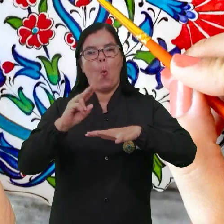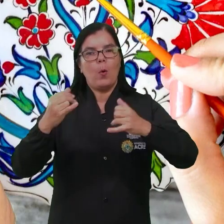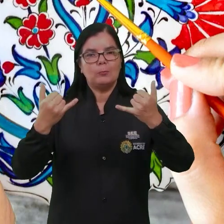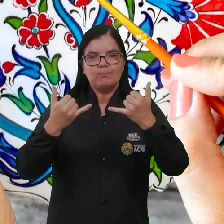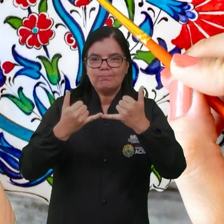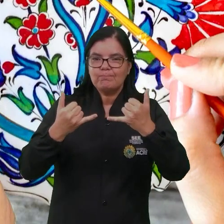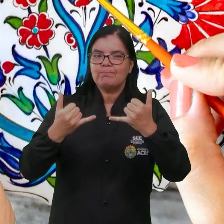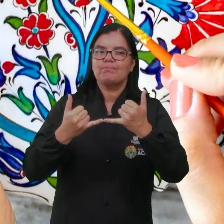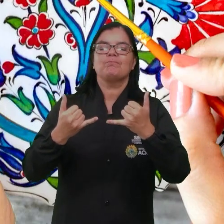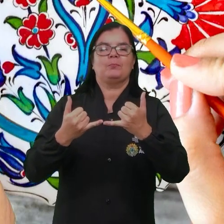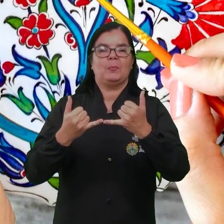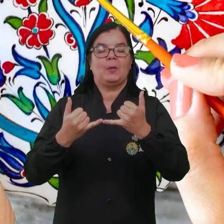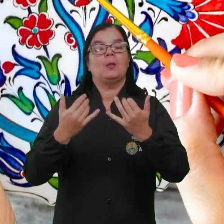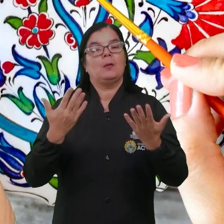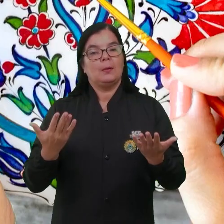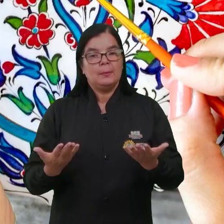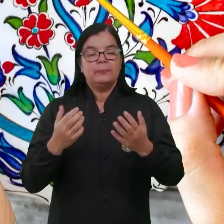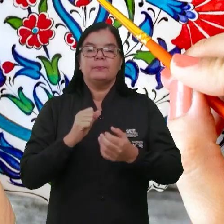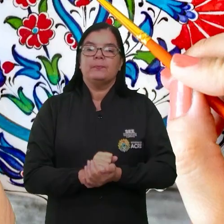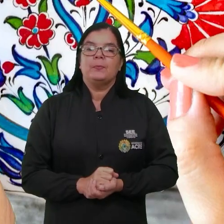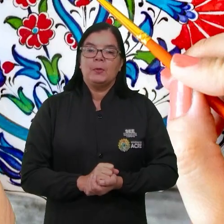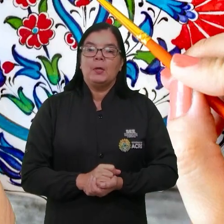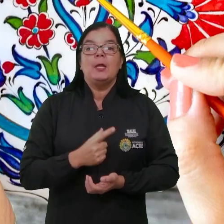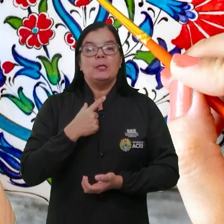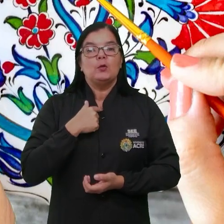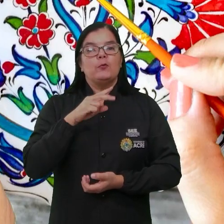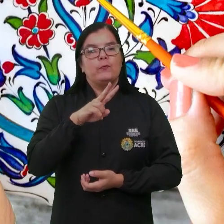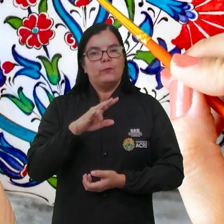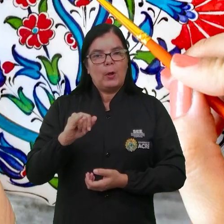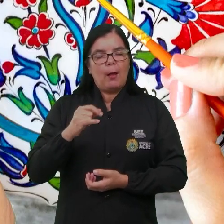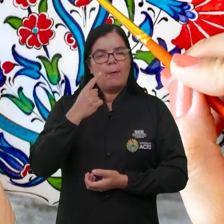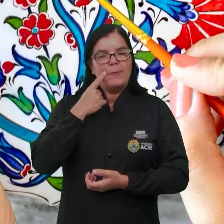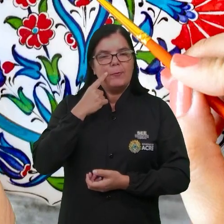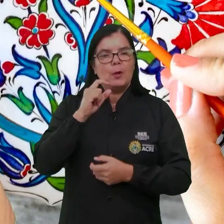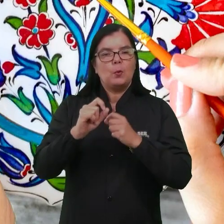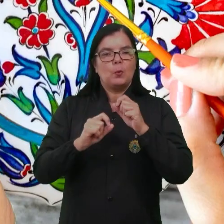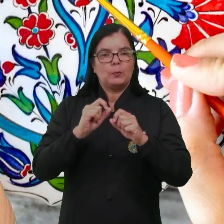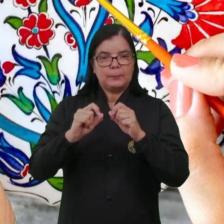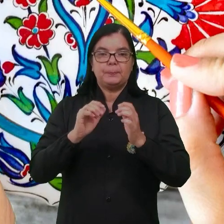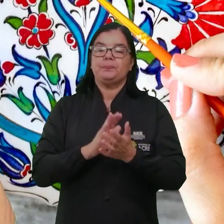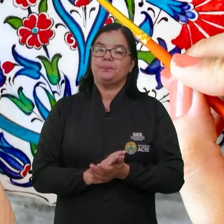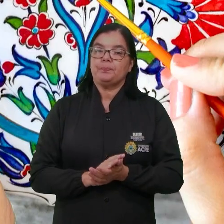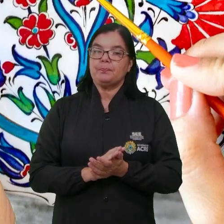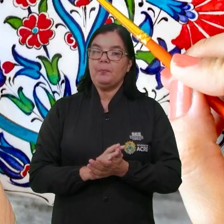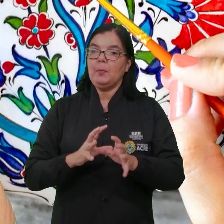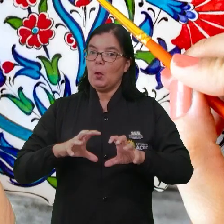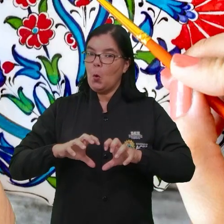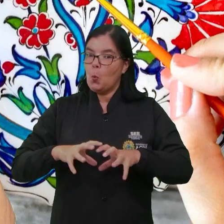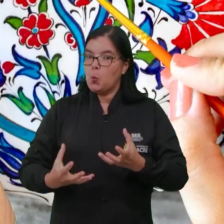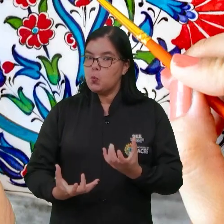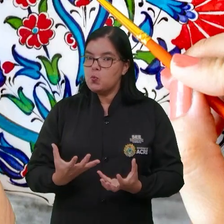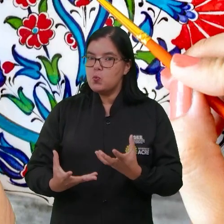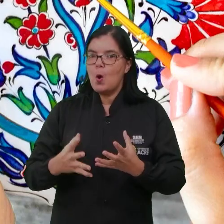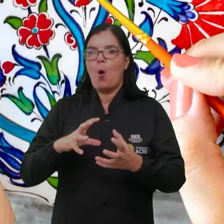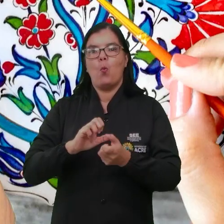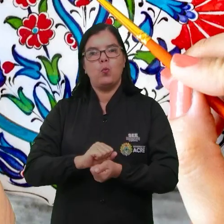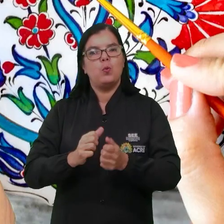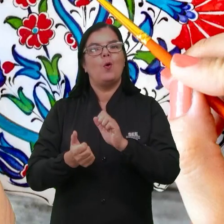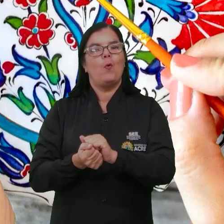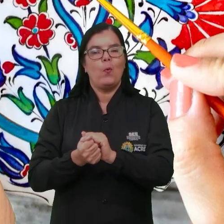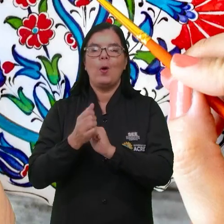essas ligações, né? Então, isso vai conferir, né, a essa cerâmica o quê? Uma alta